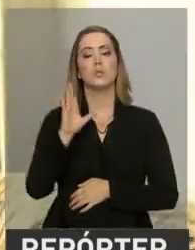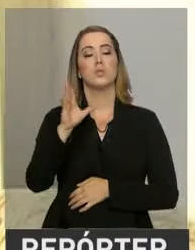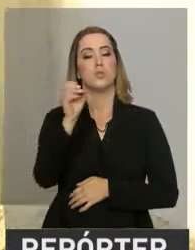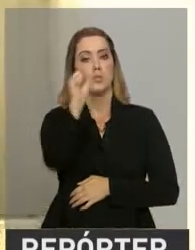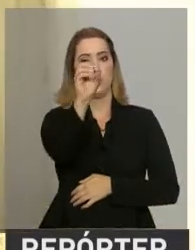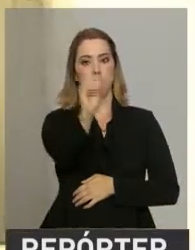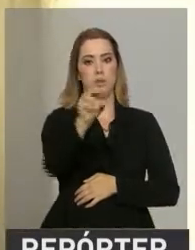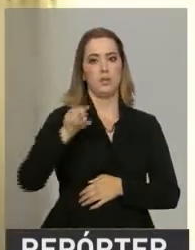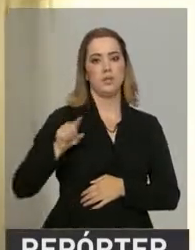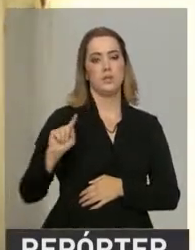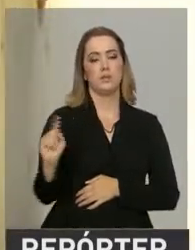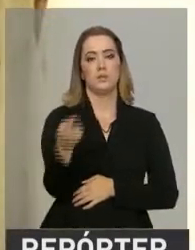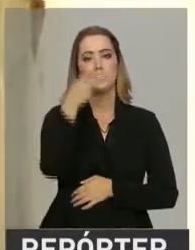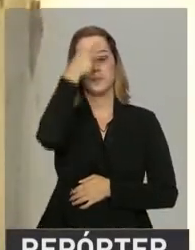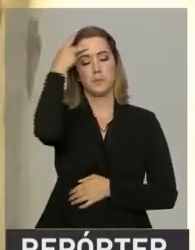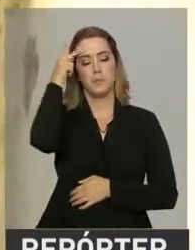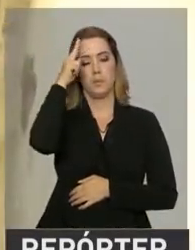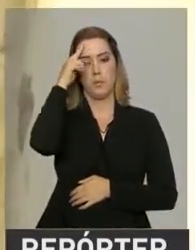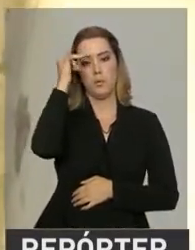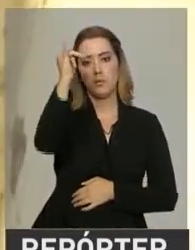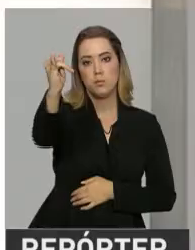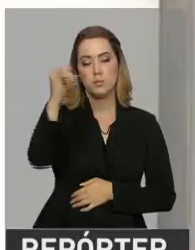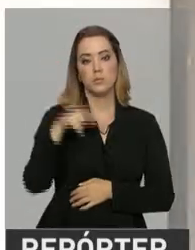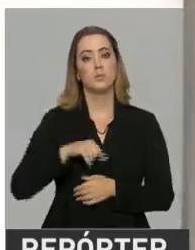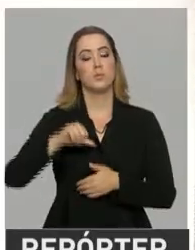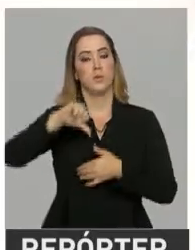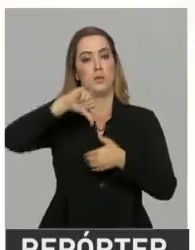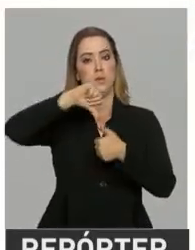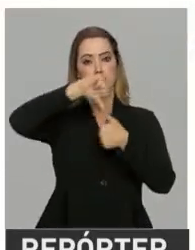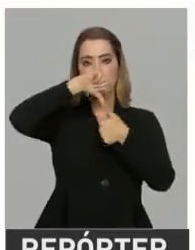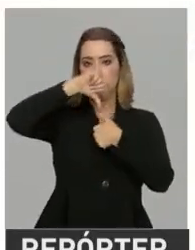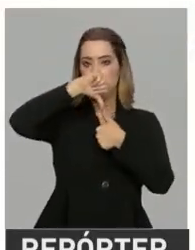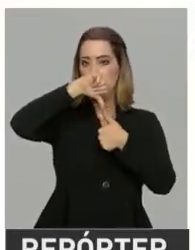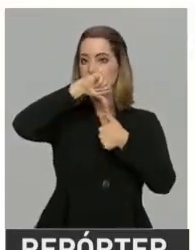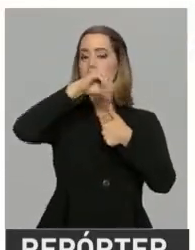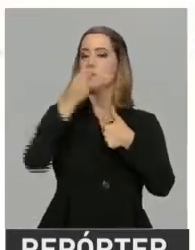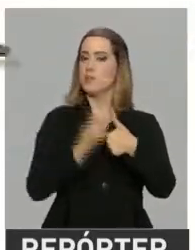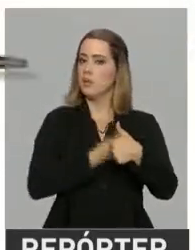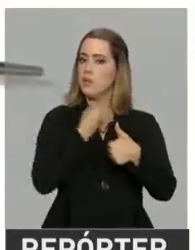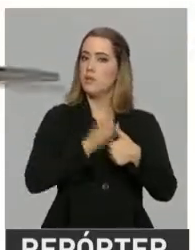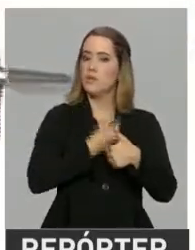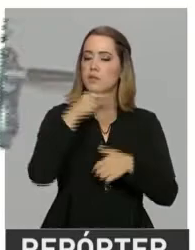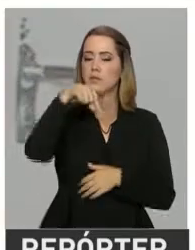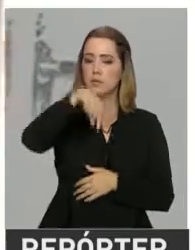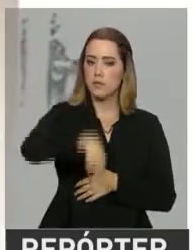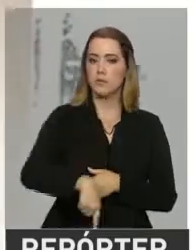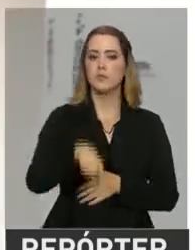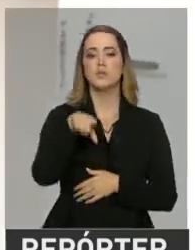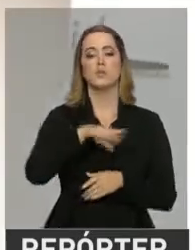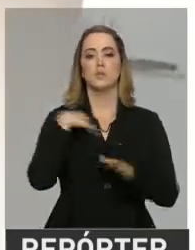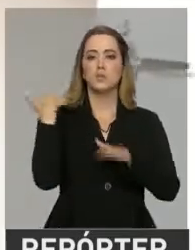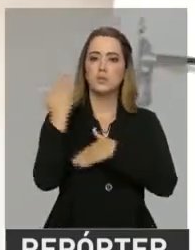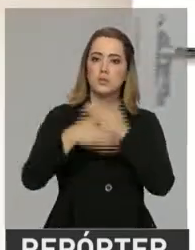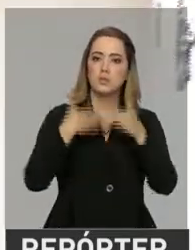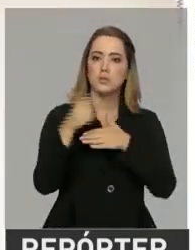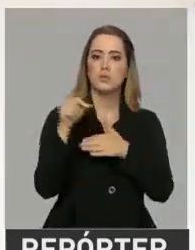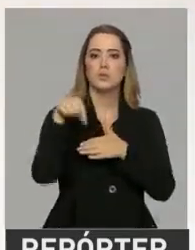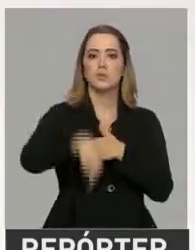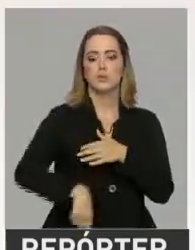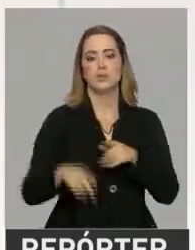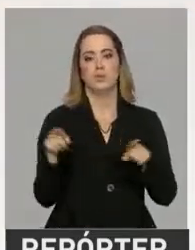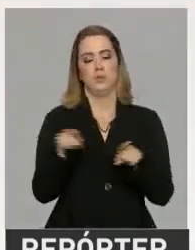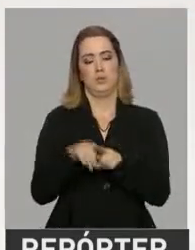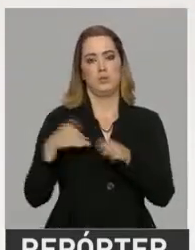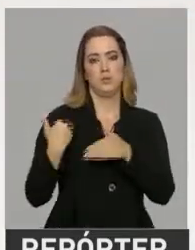80.000 imigrantes do país da AMC Central que vivem com visto humanitário ou em processo de residência